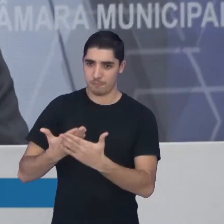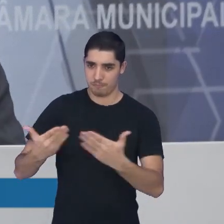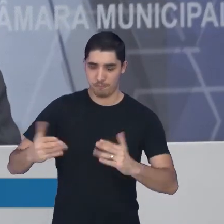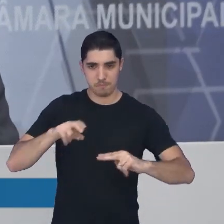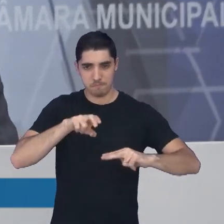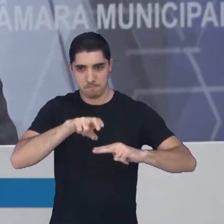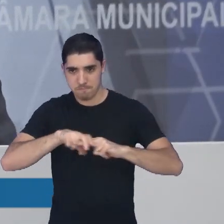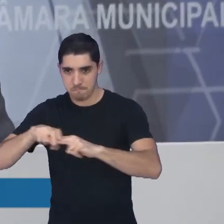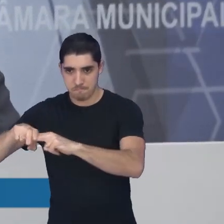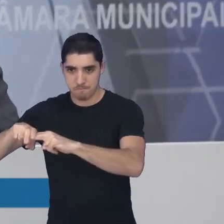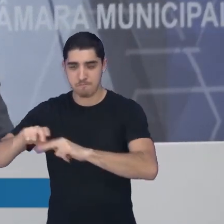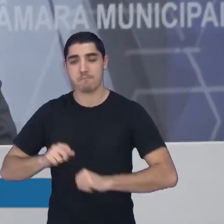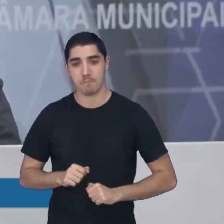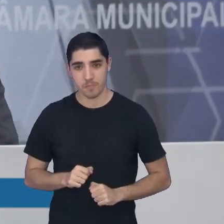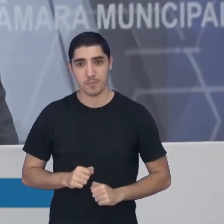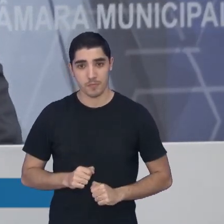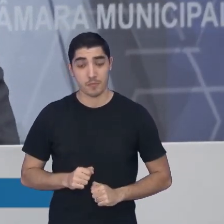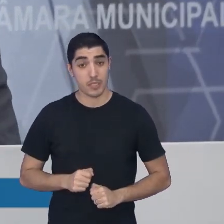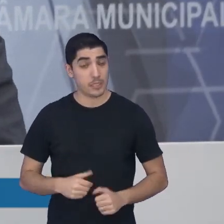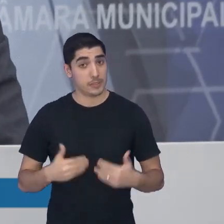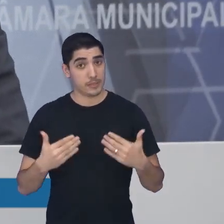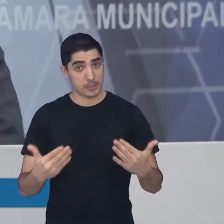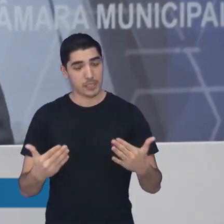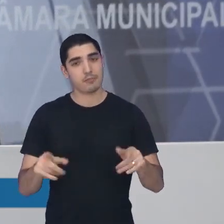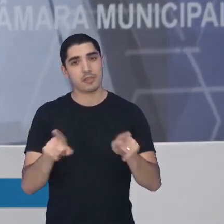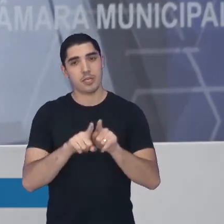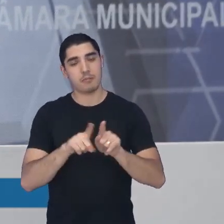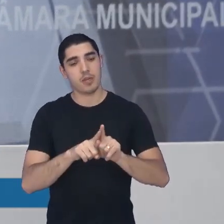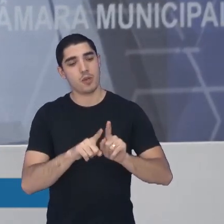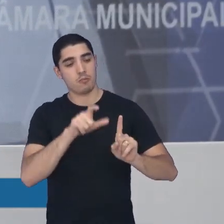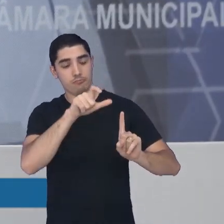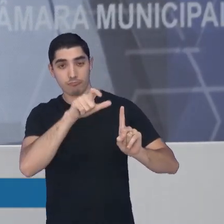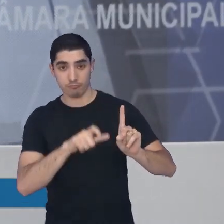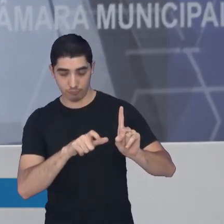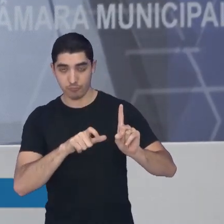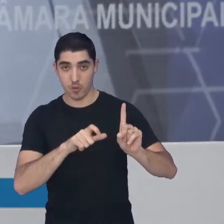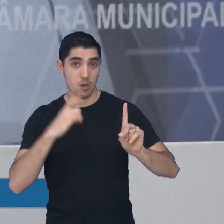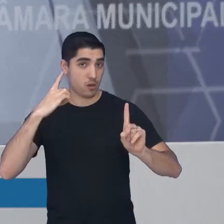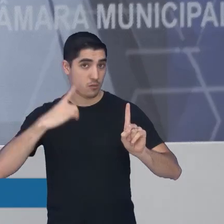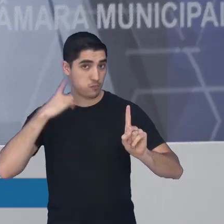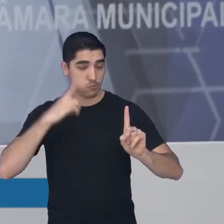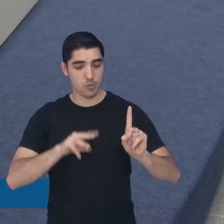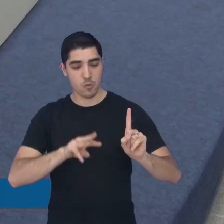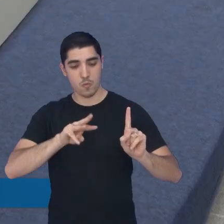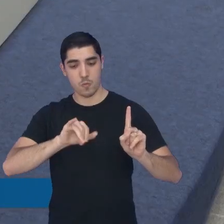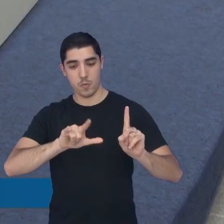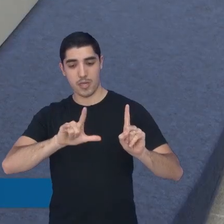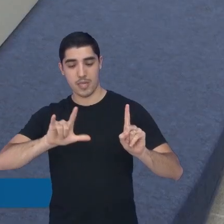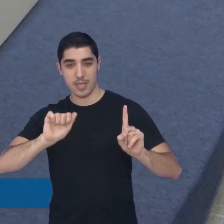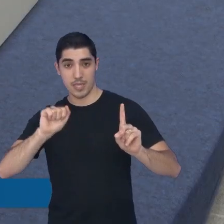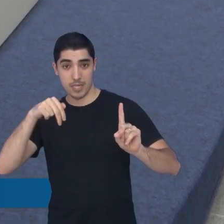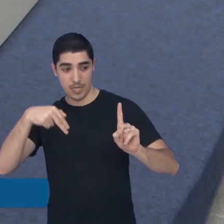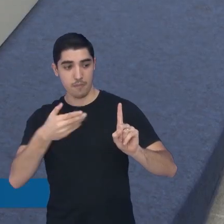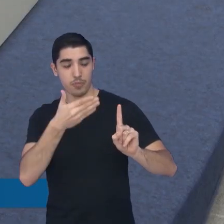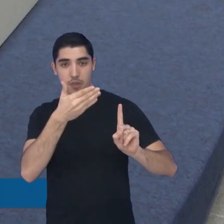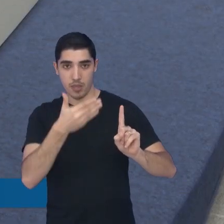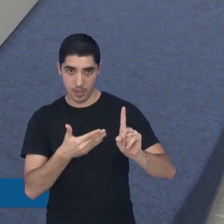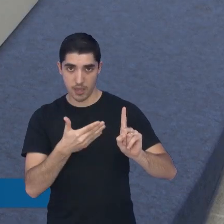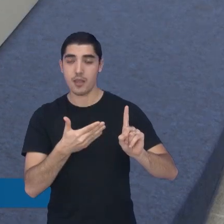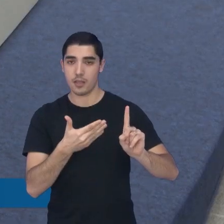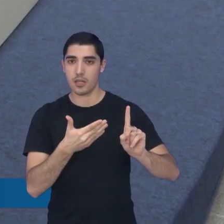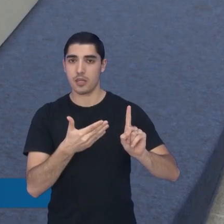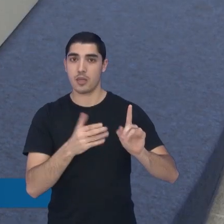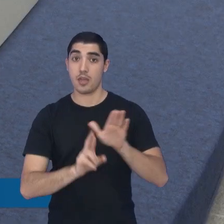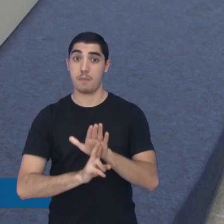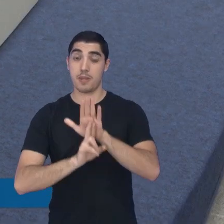mesa. De igual forma também, Dr. William, que hoje representa nesse ato o prefeito Anderson Farias, em